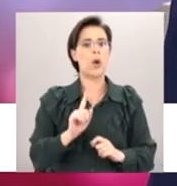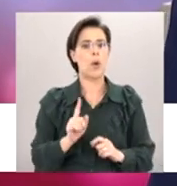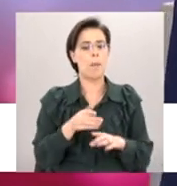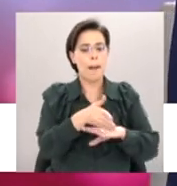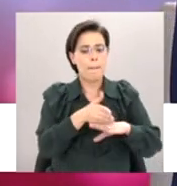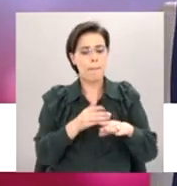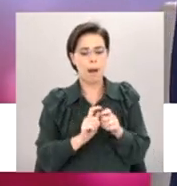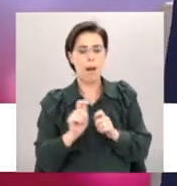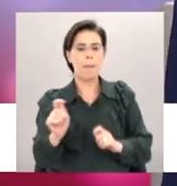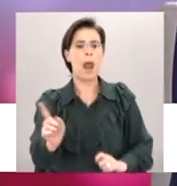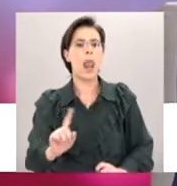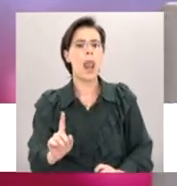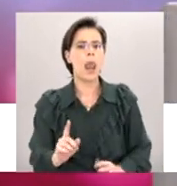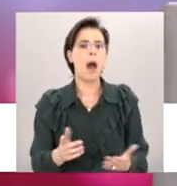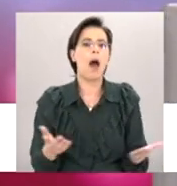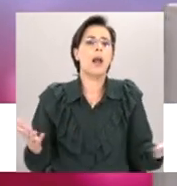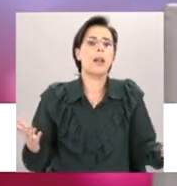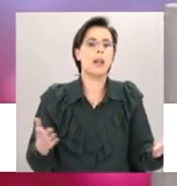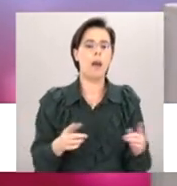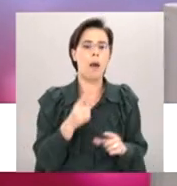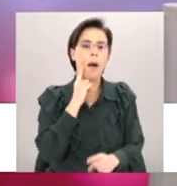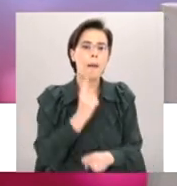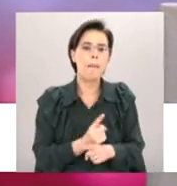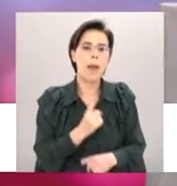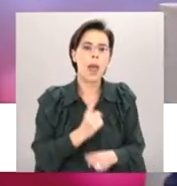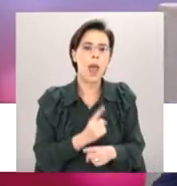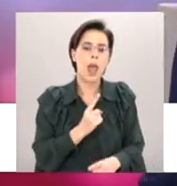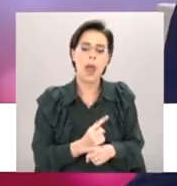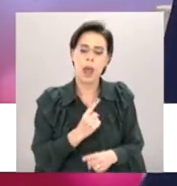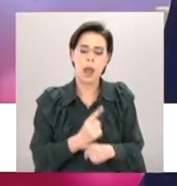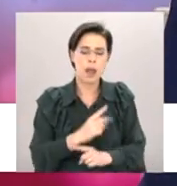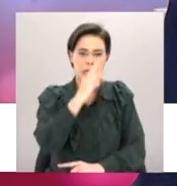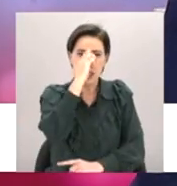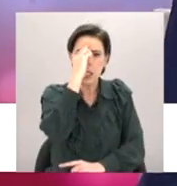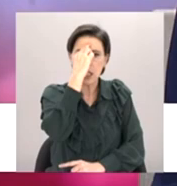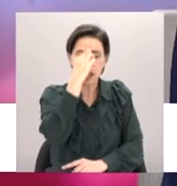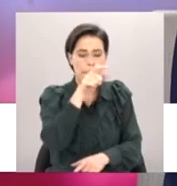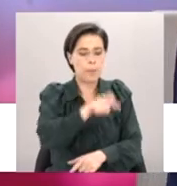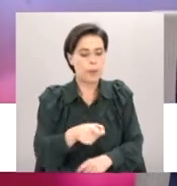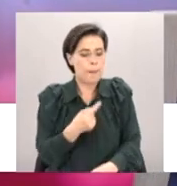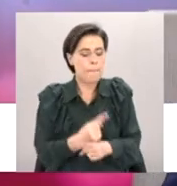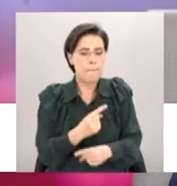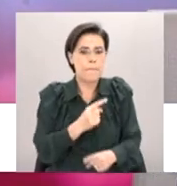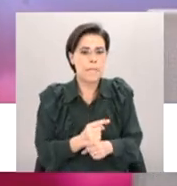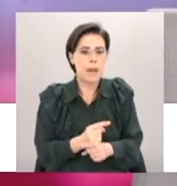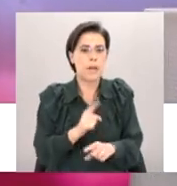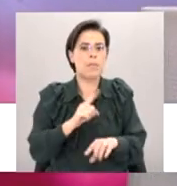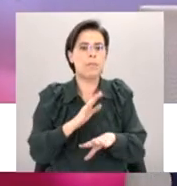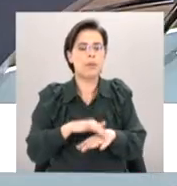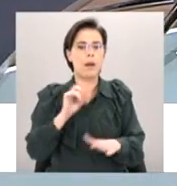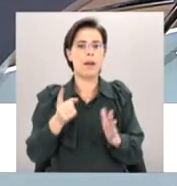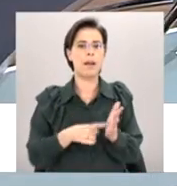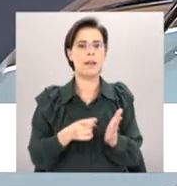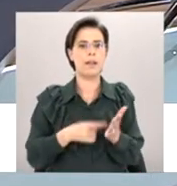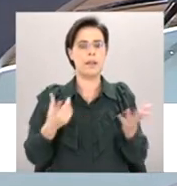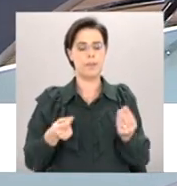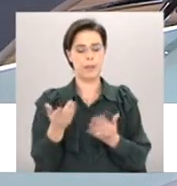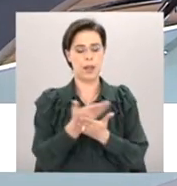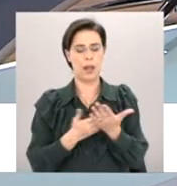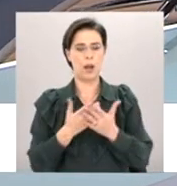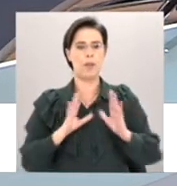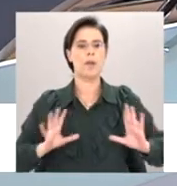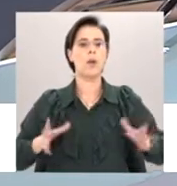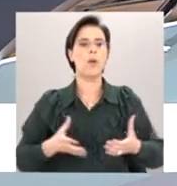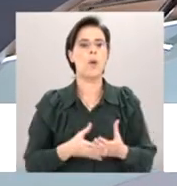sua justa parte e isso faz com que sejam sempre os mesmos a ter todo o esforço para responder às necessidades da economia